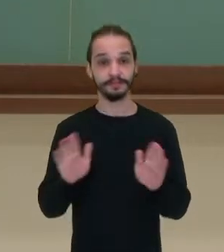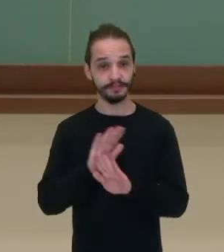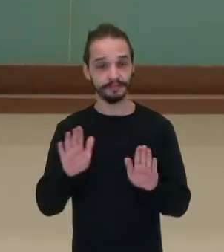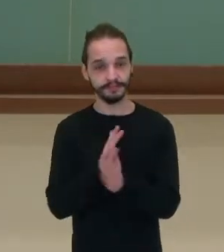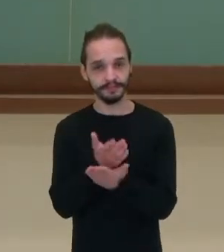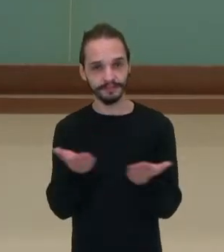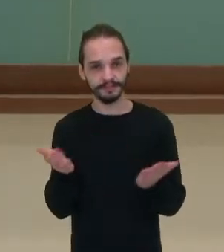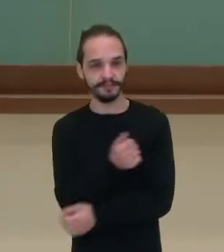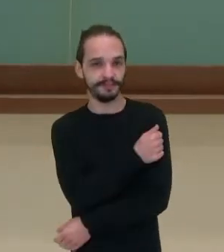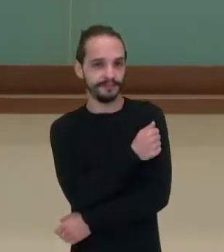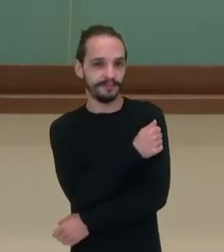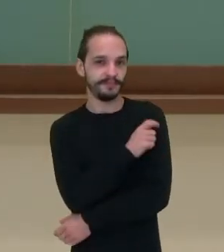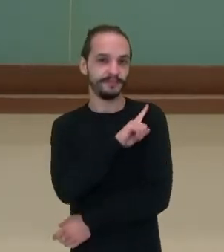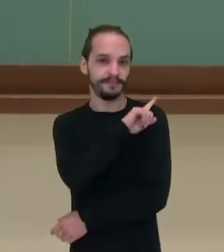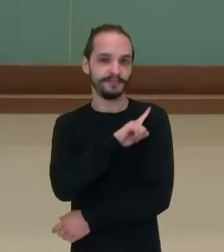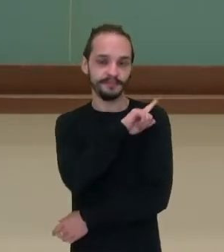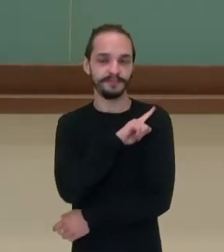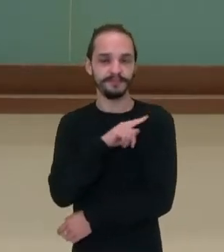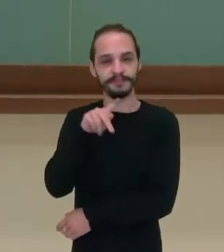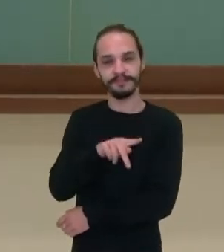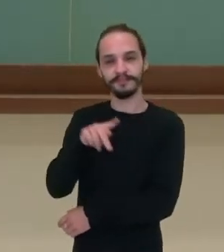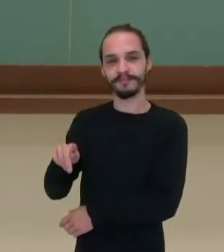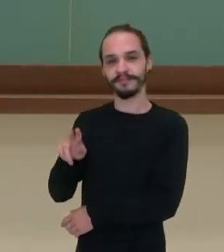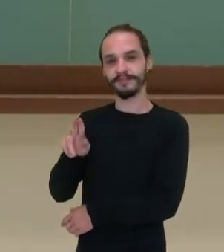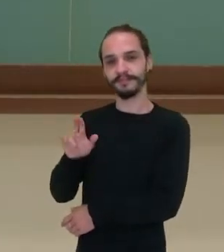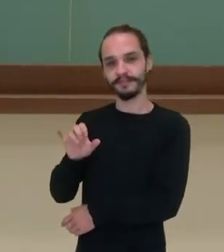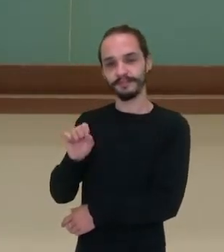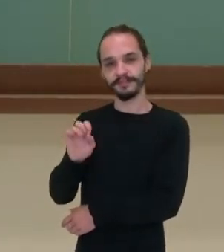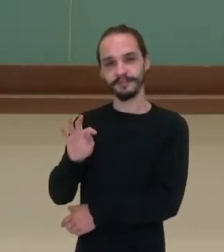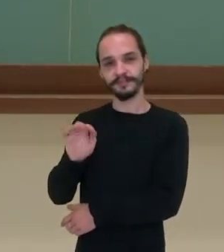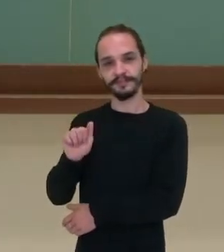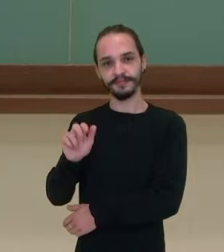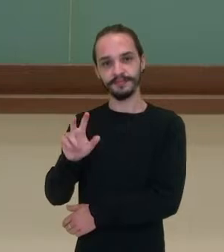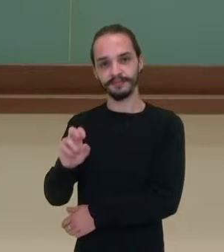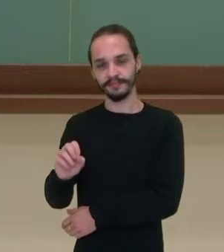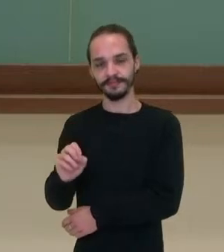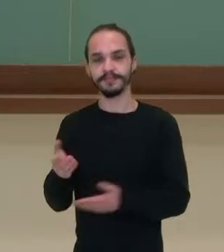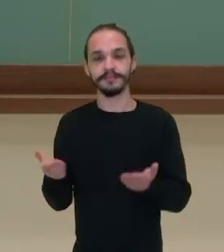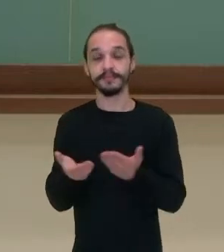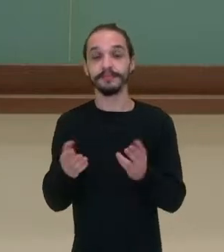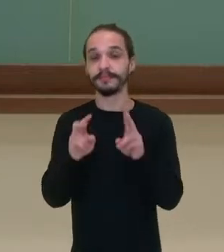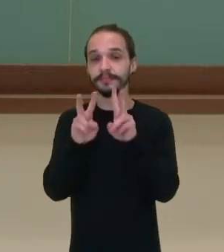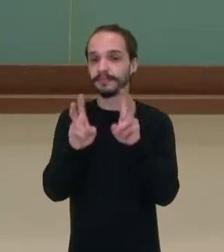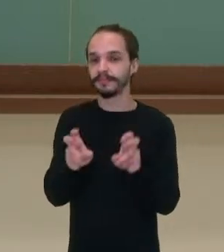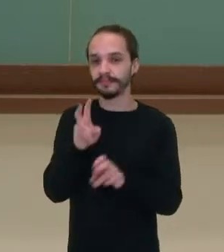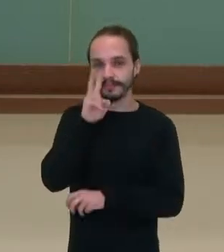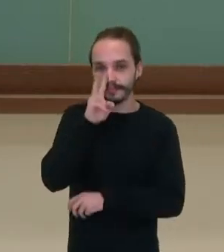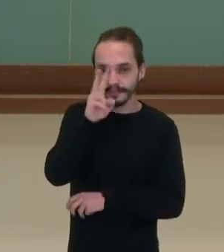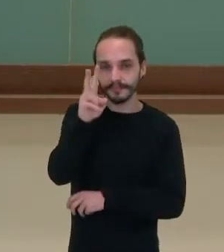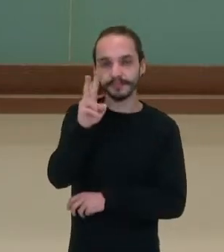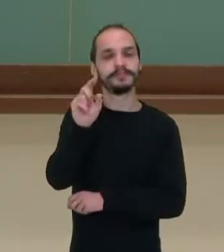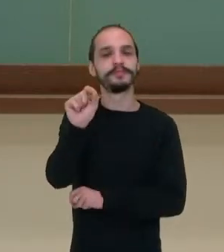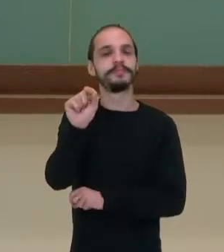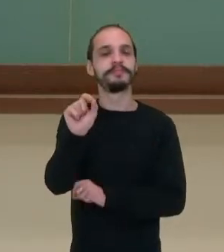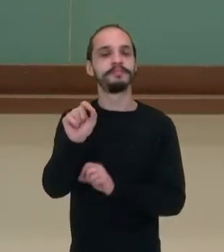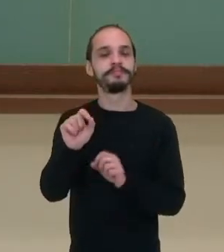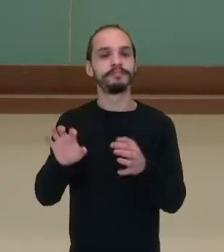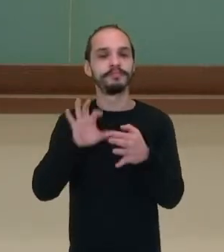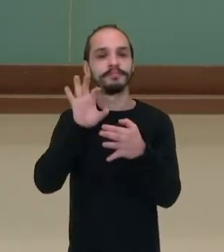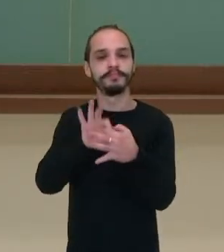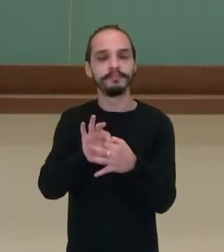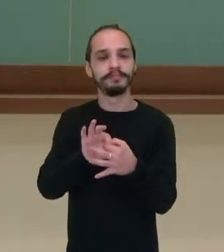Olá, estudantes da primeira série. Quem está falando aqui é o professor Gustavo Trivedi e hoje nós vamos estar falando sobre força, em especial sobre